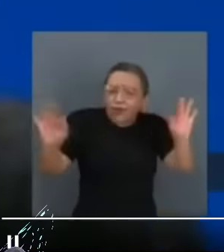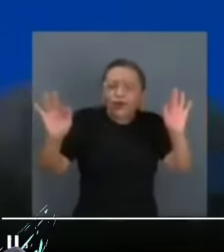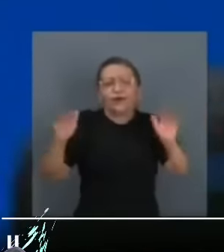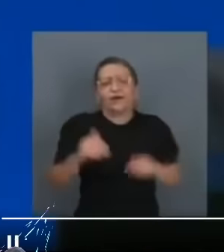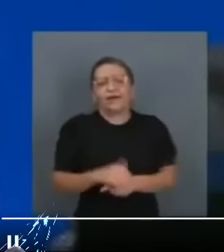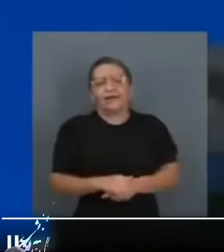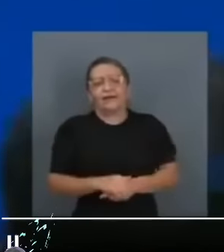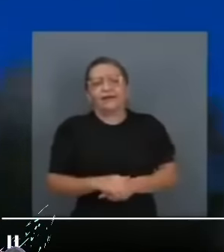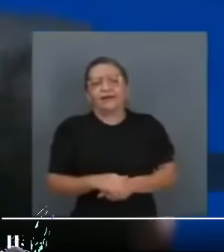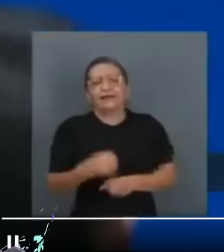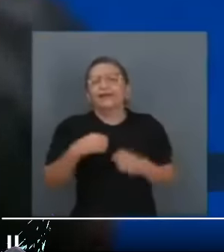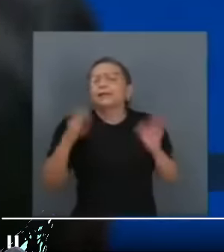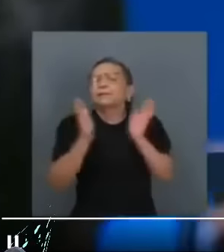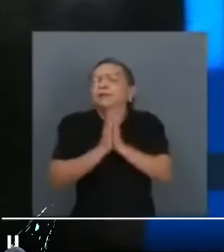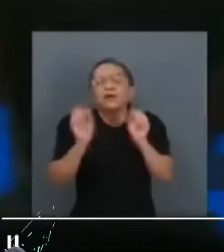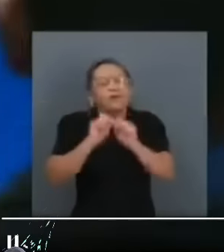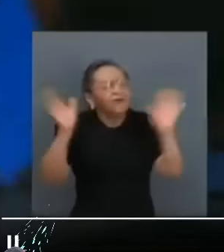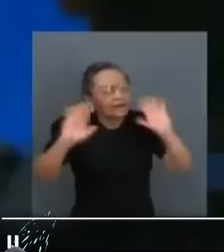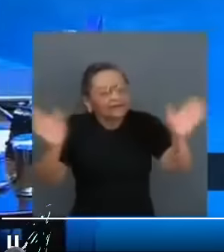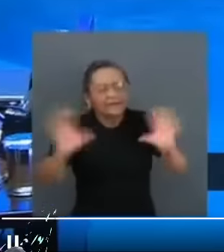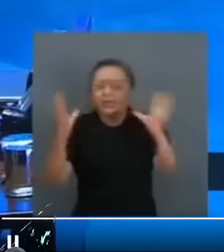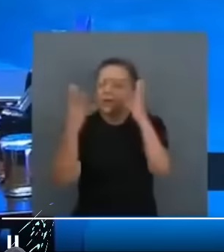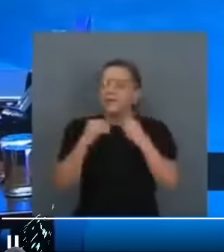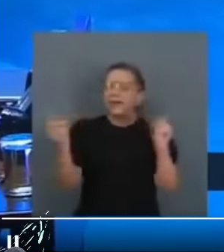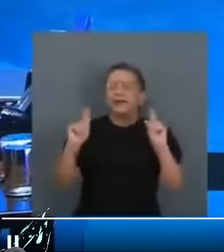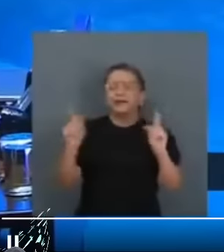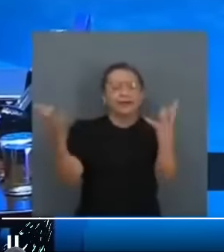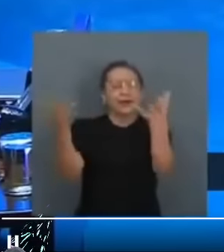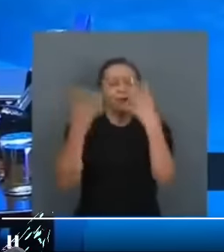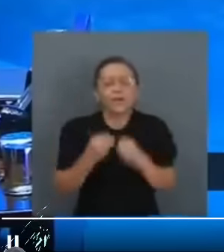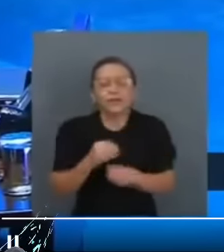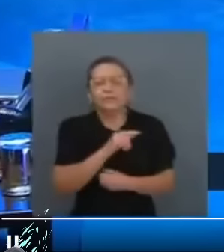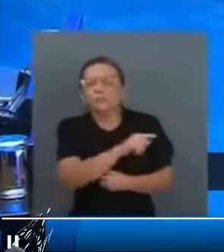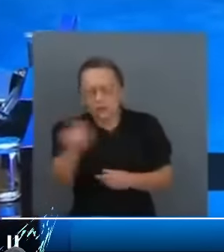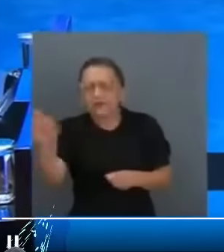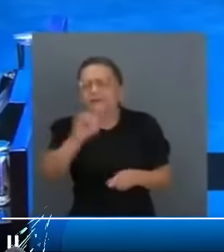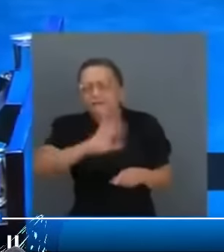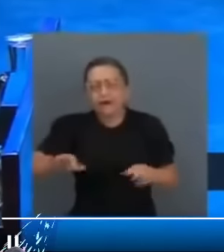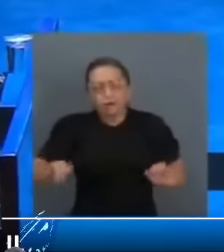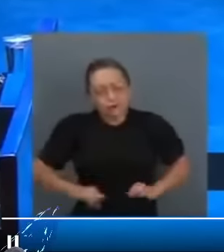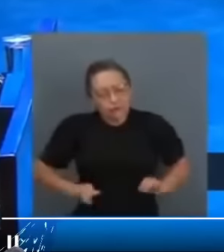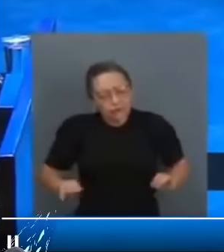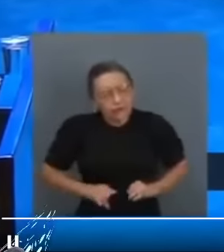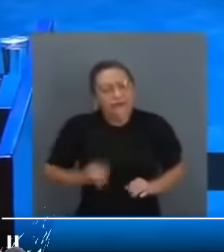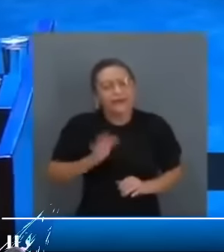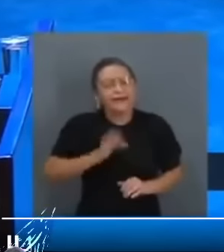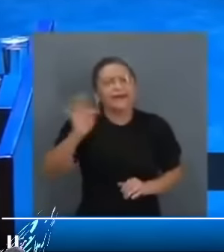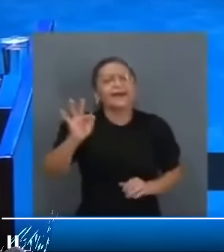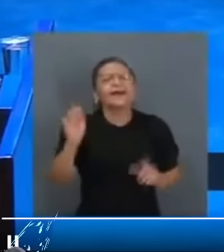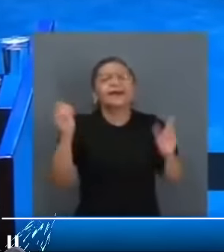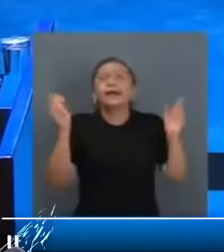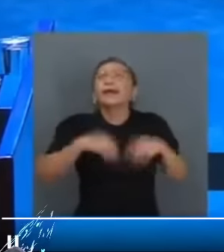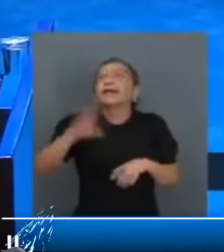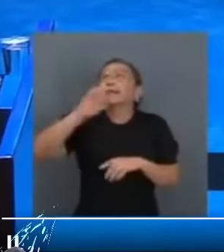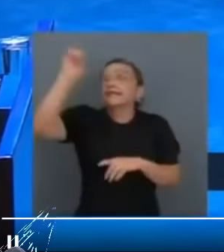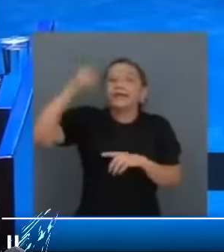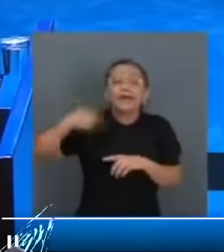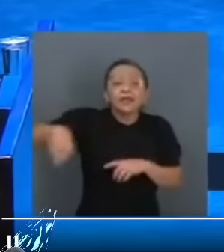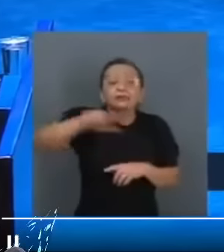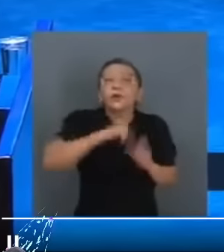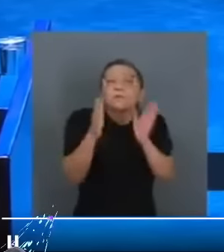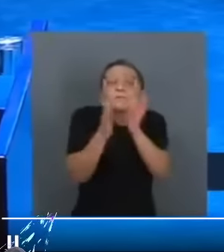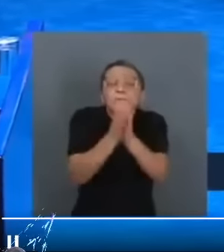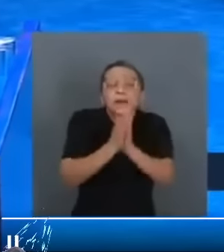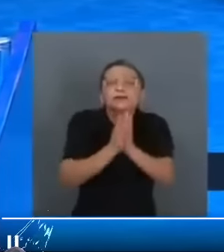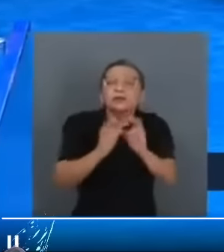Nossa cara eu tento eu eu eu escuto isso fico perplexo pel todo por todo ponto de vista social e tudo mais por ser que a gente é né sof